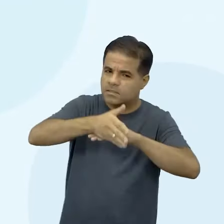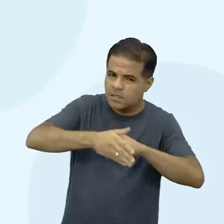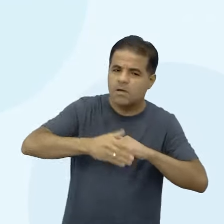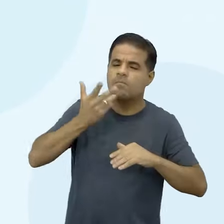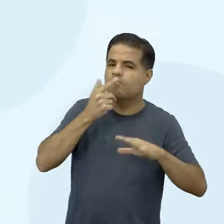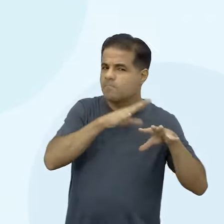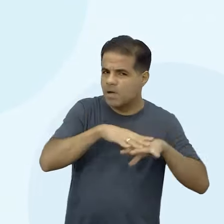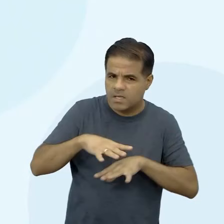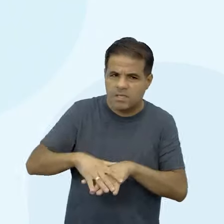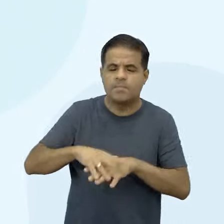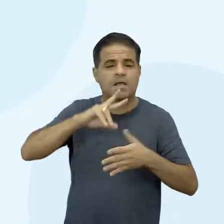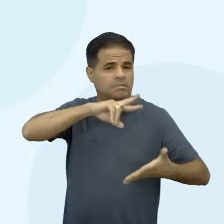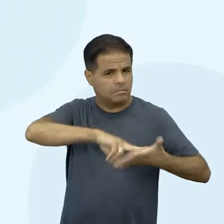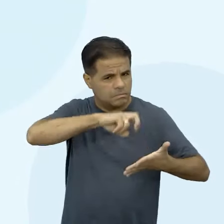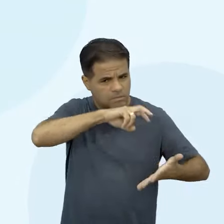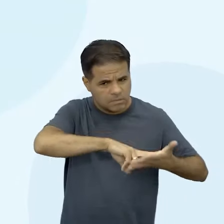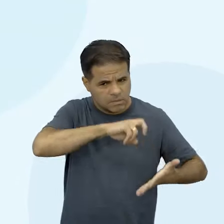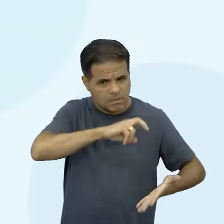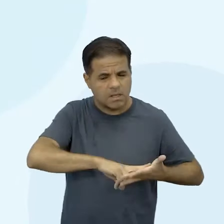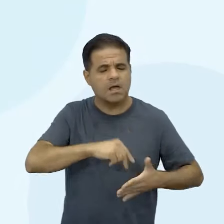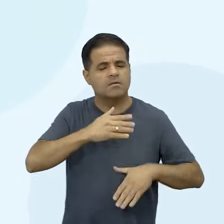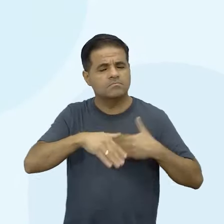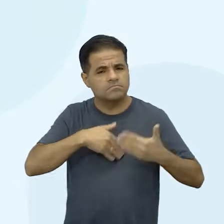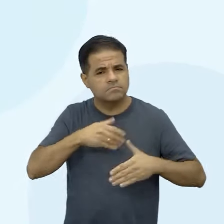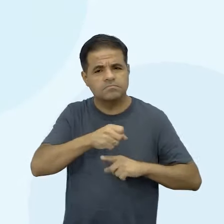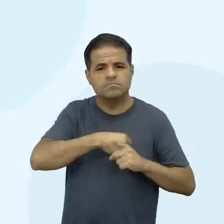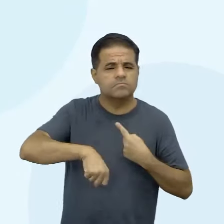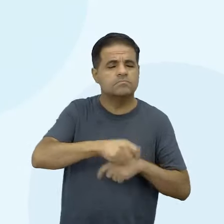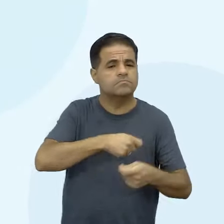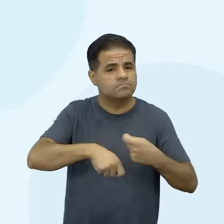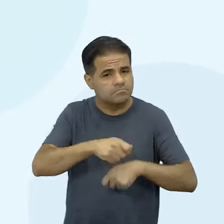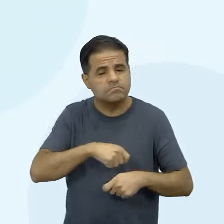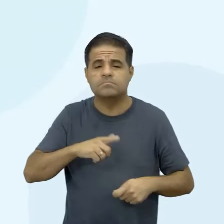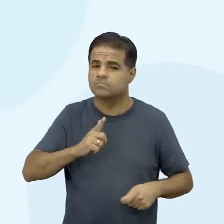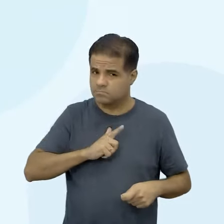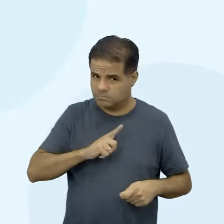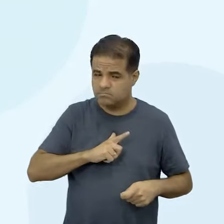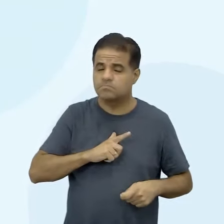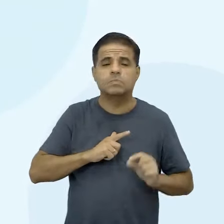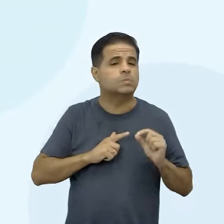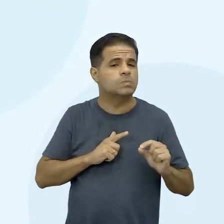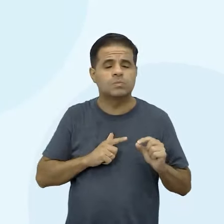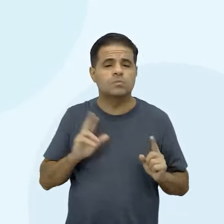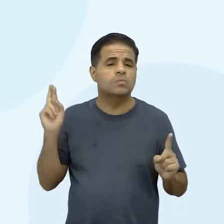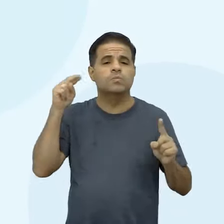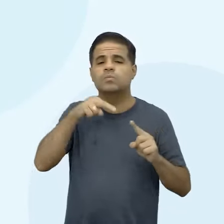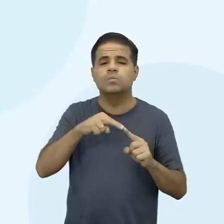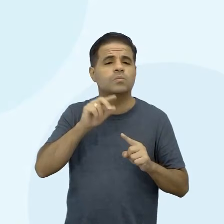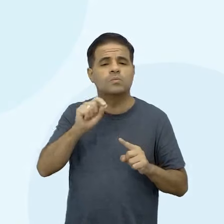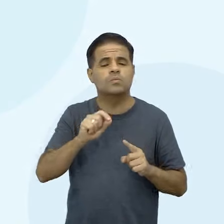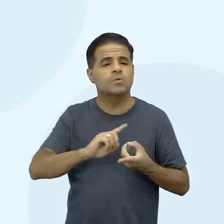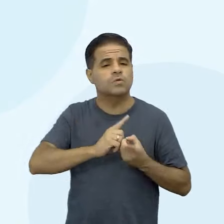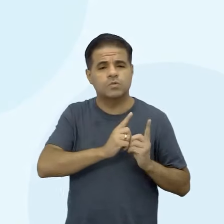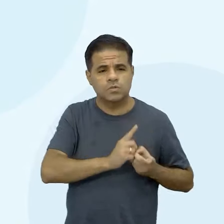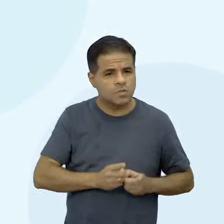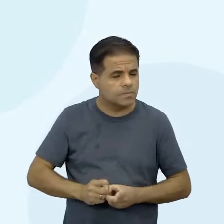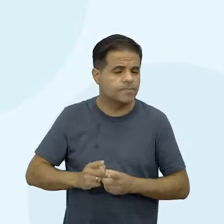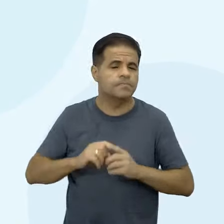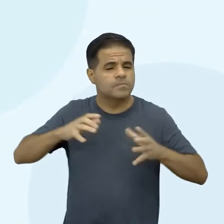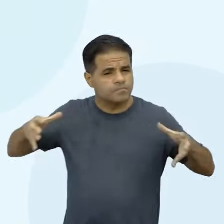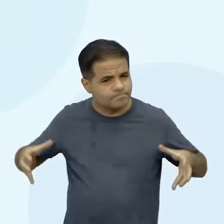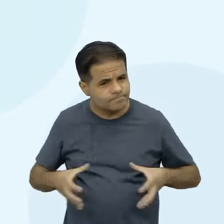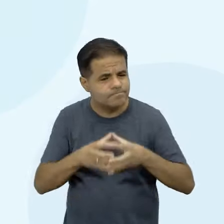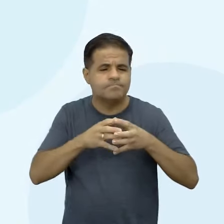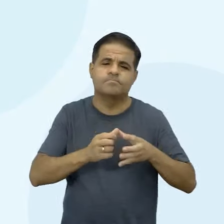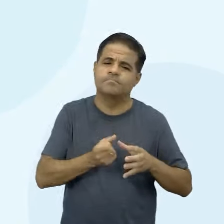da matemática e taxas de natureza socioeconômica, tendo como referência a dinâmica das